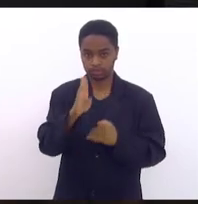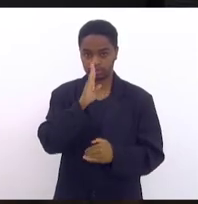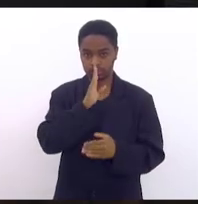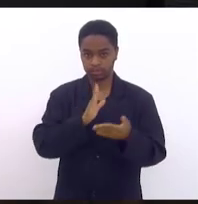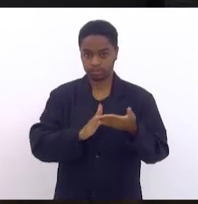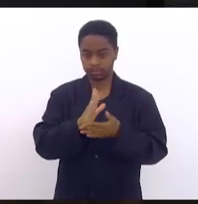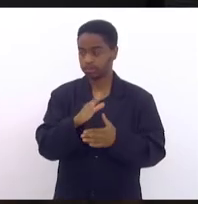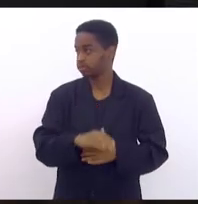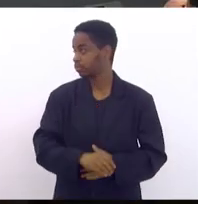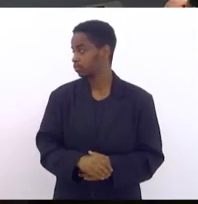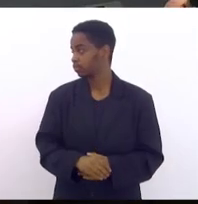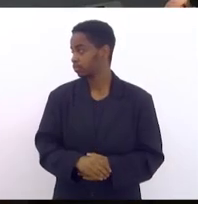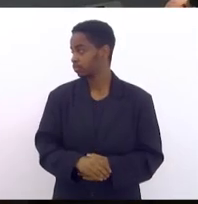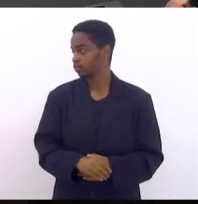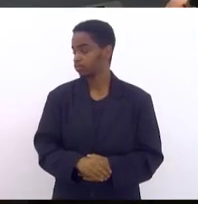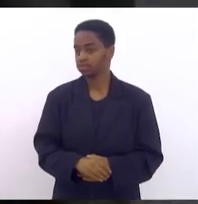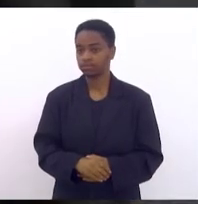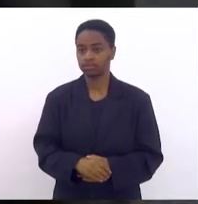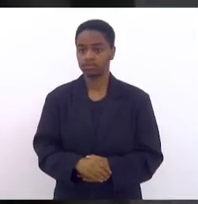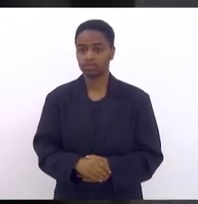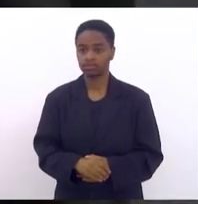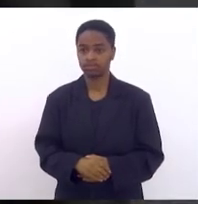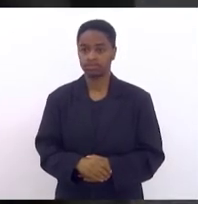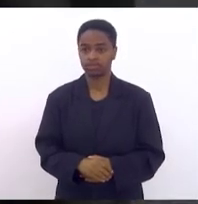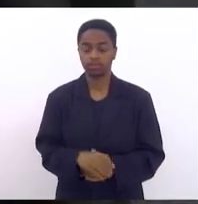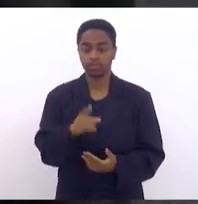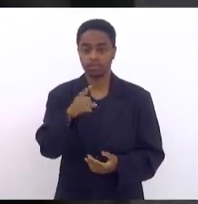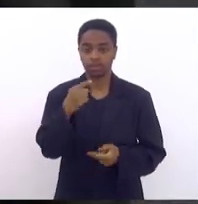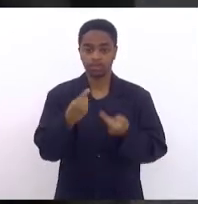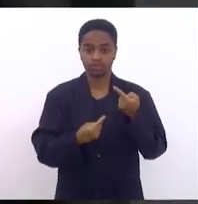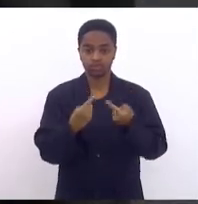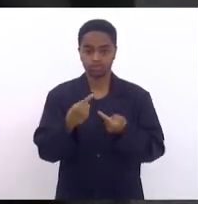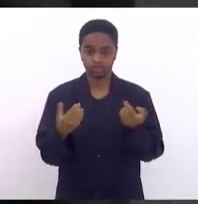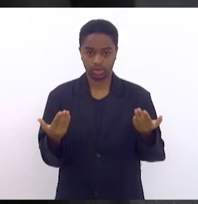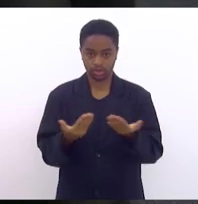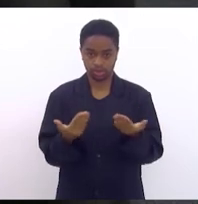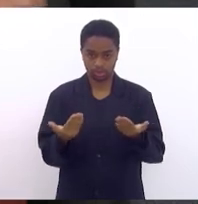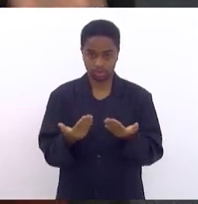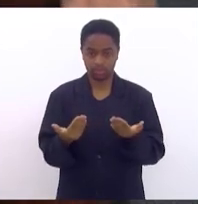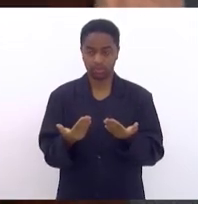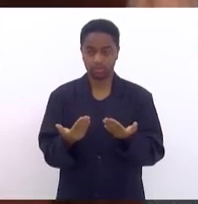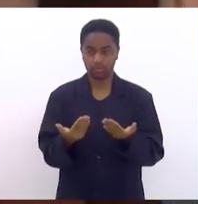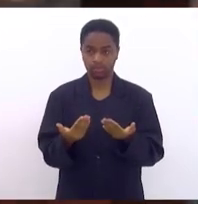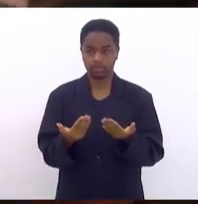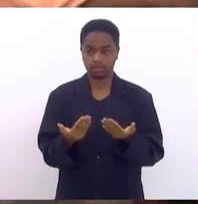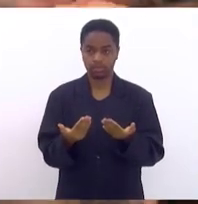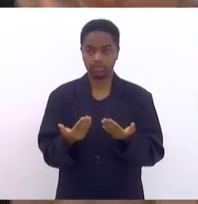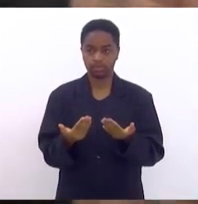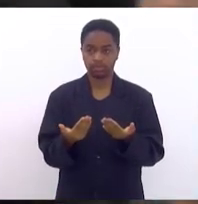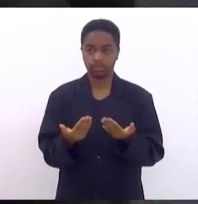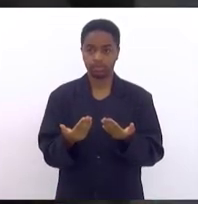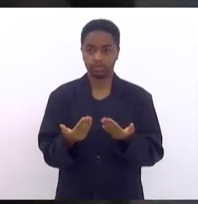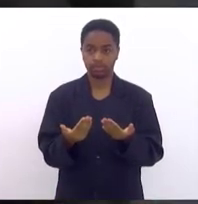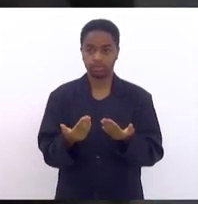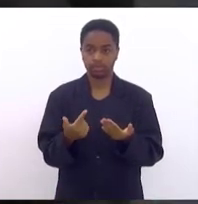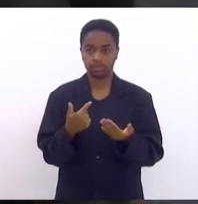Deputado Luiz Paulo. É no 14º, o senhor vai cantar agora, deputado Cláudio Caiado, eu fiz...